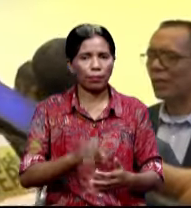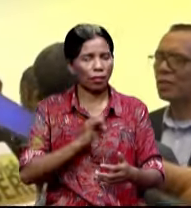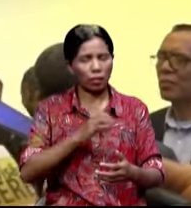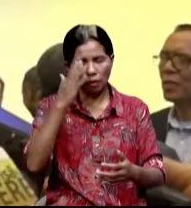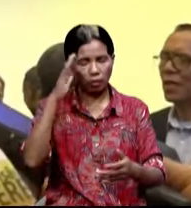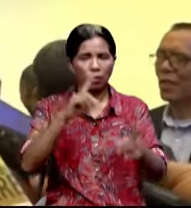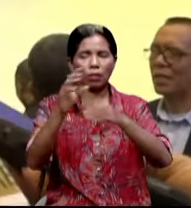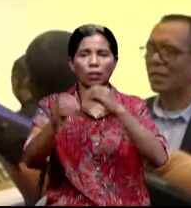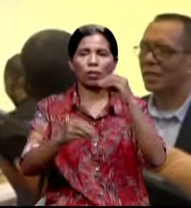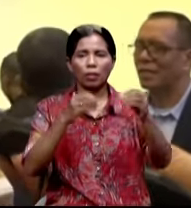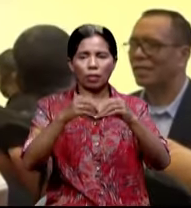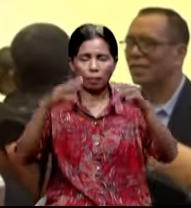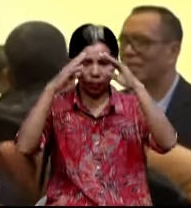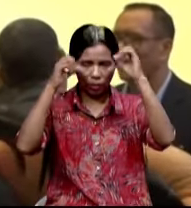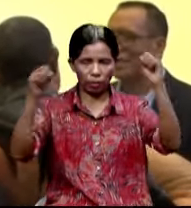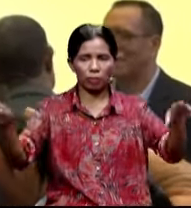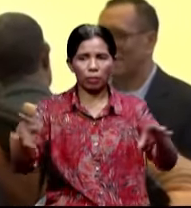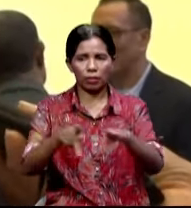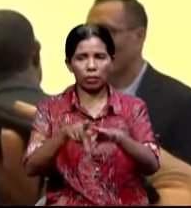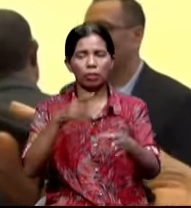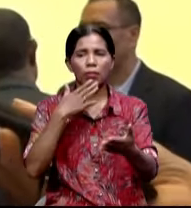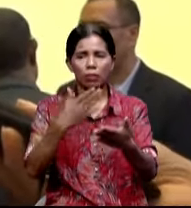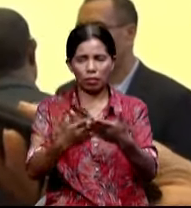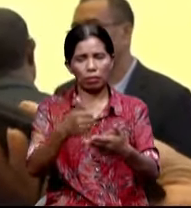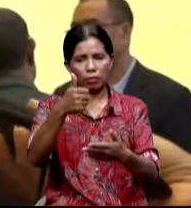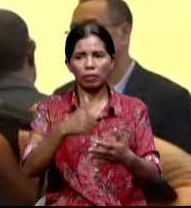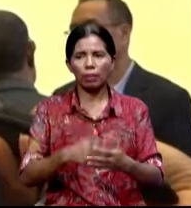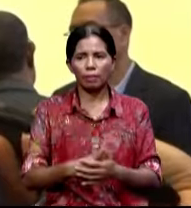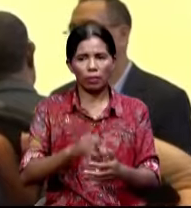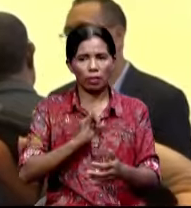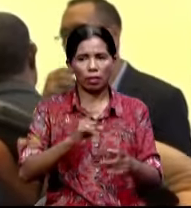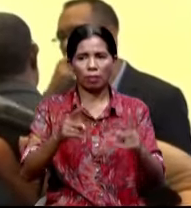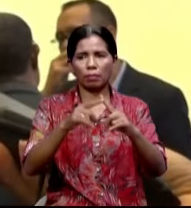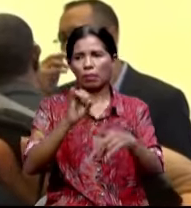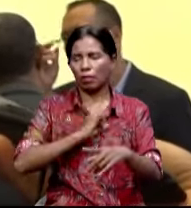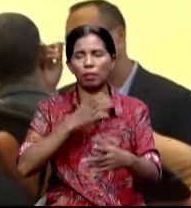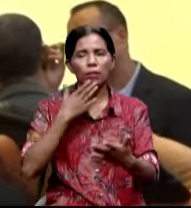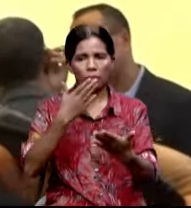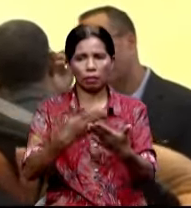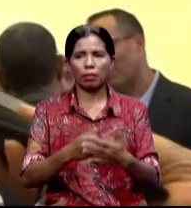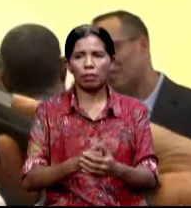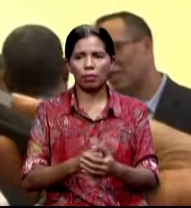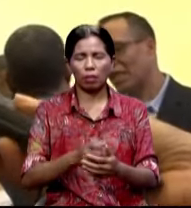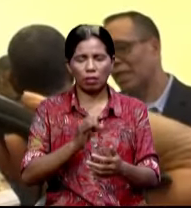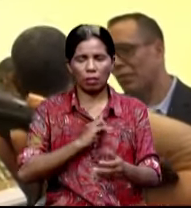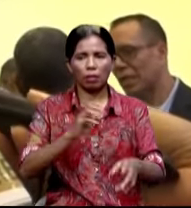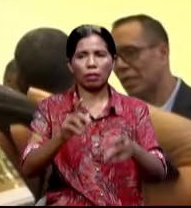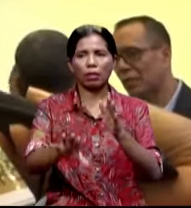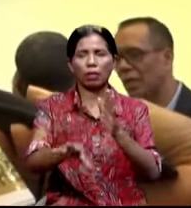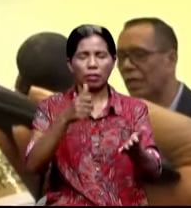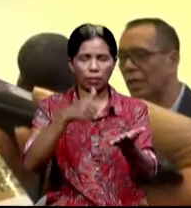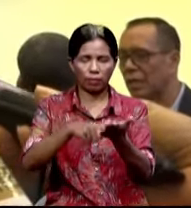que xena justo se presidente nia presença ne ba dia kluta, bahau dia kluta. Hau pessoalmente ma setan